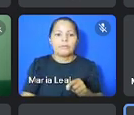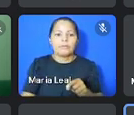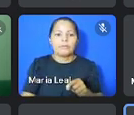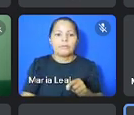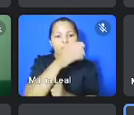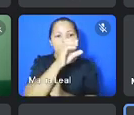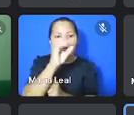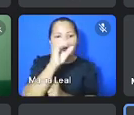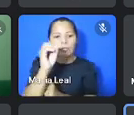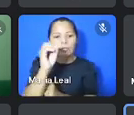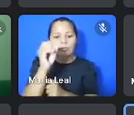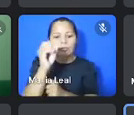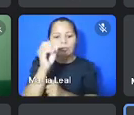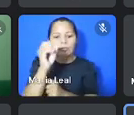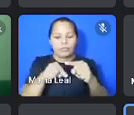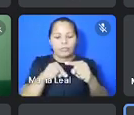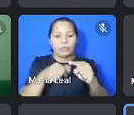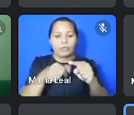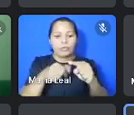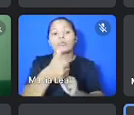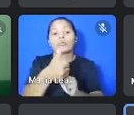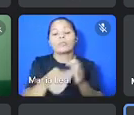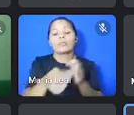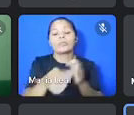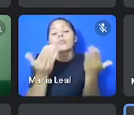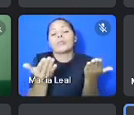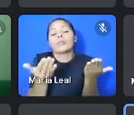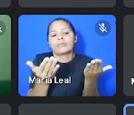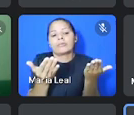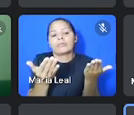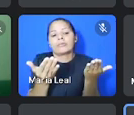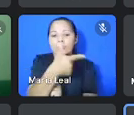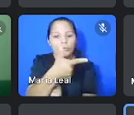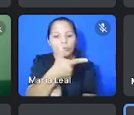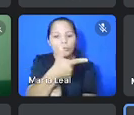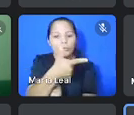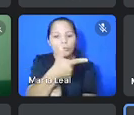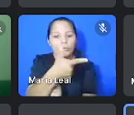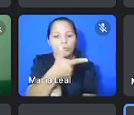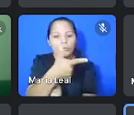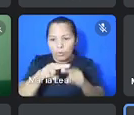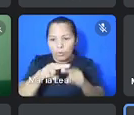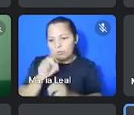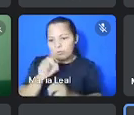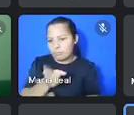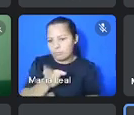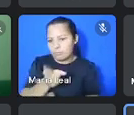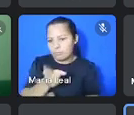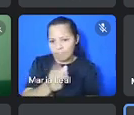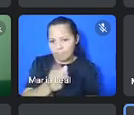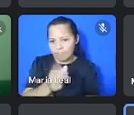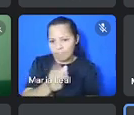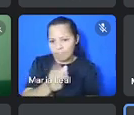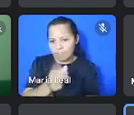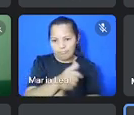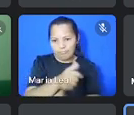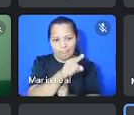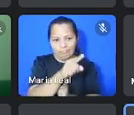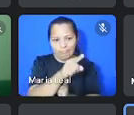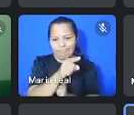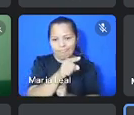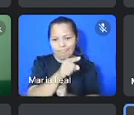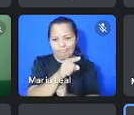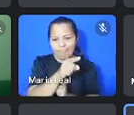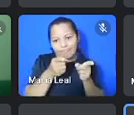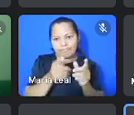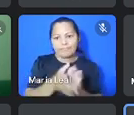Menos esse 200 dividido por 200 dá 1, só que sobra 5 sobre 100.